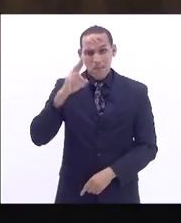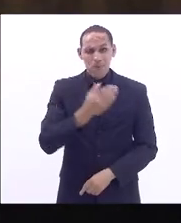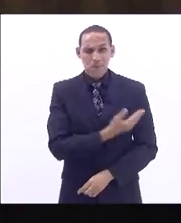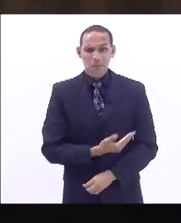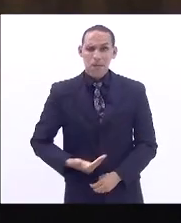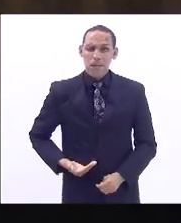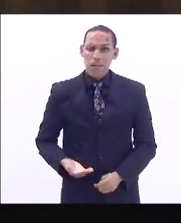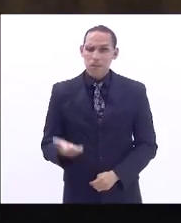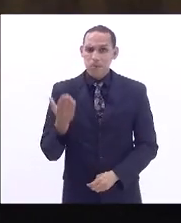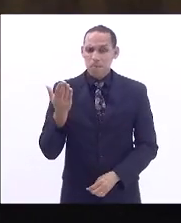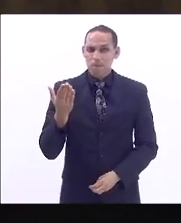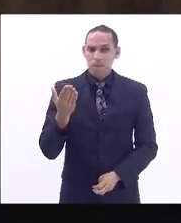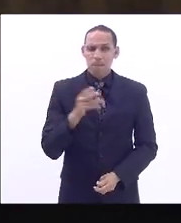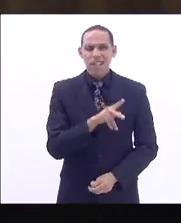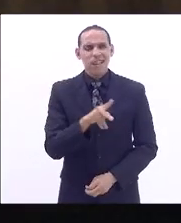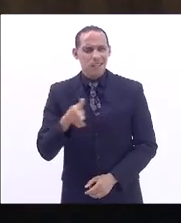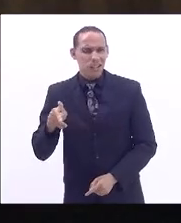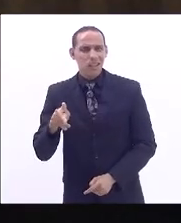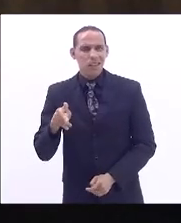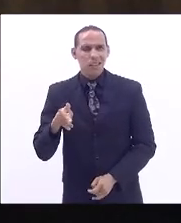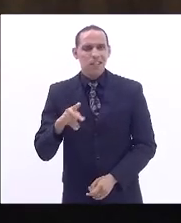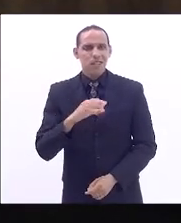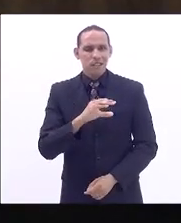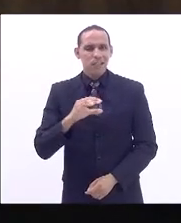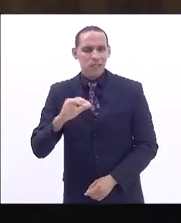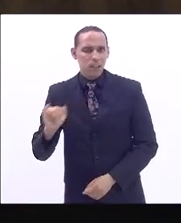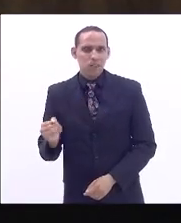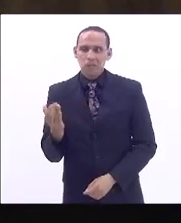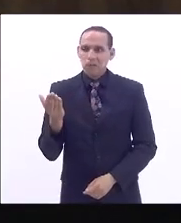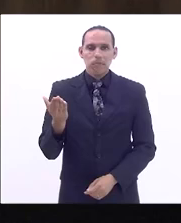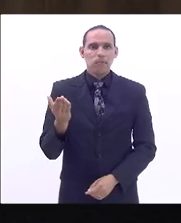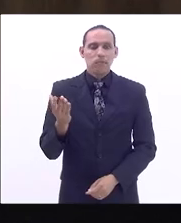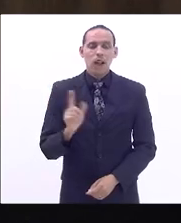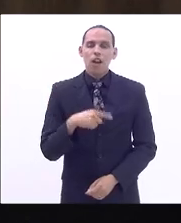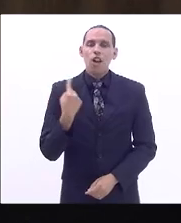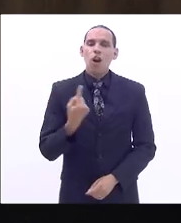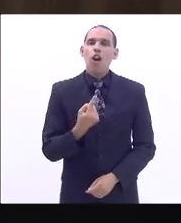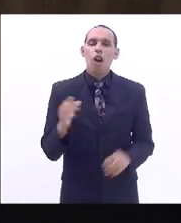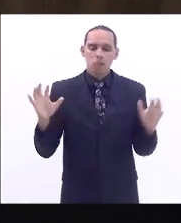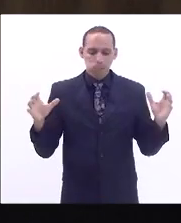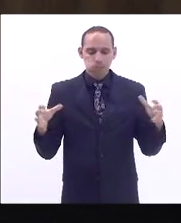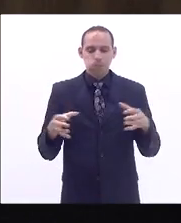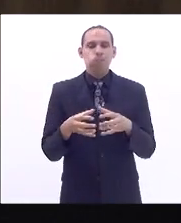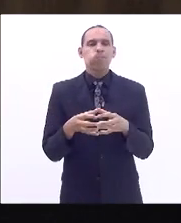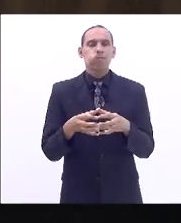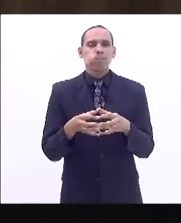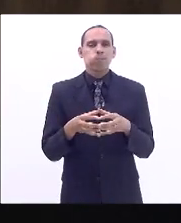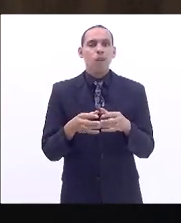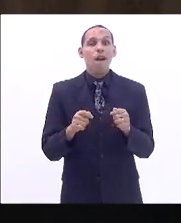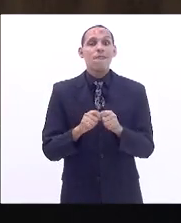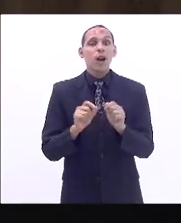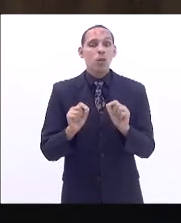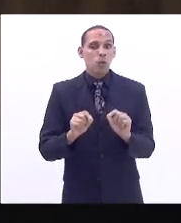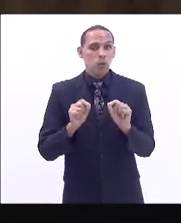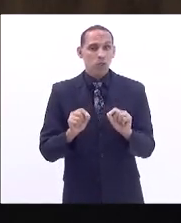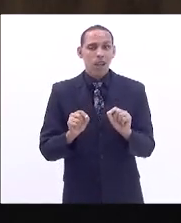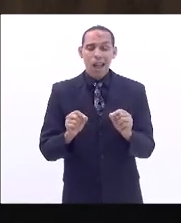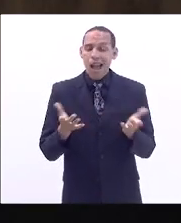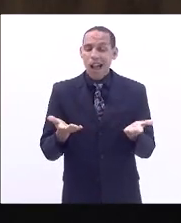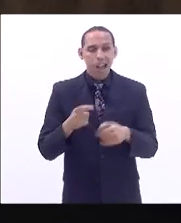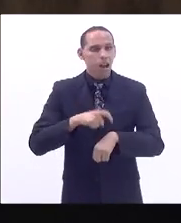que é o presidente da ccj que nós passamos imediatamente